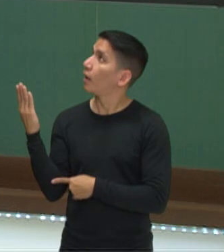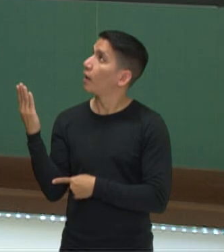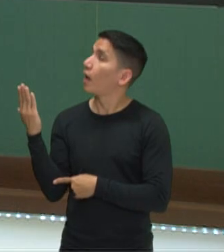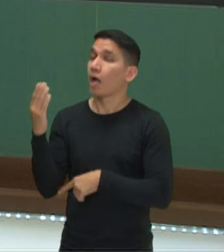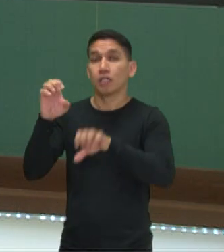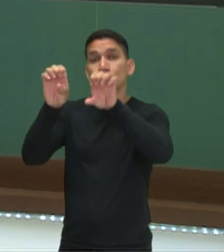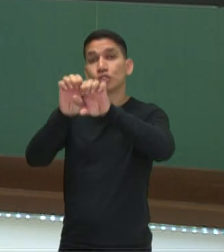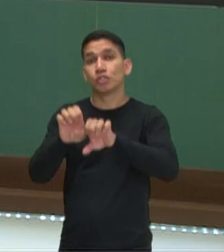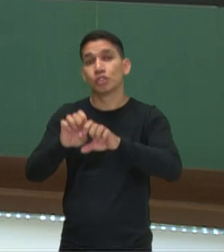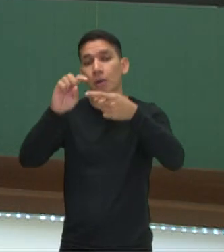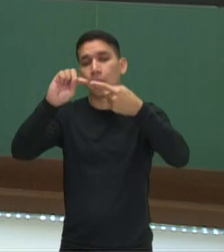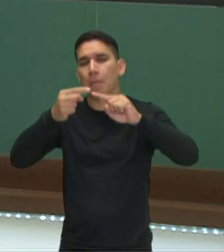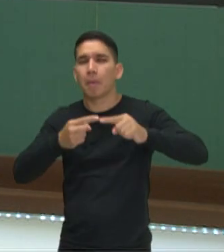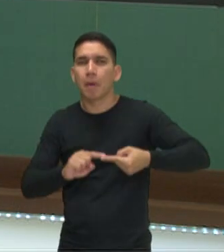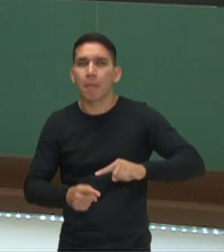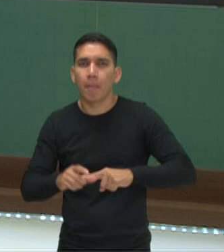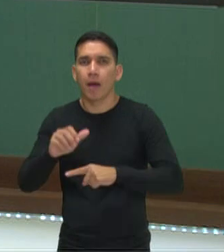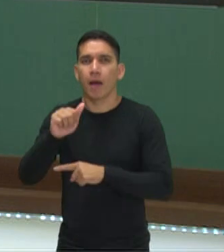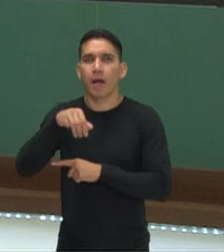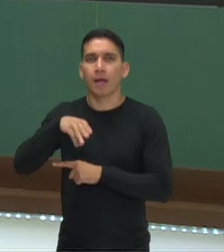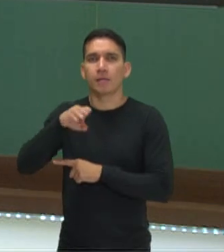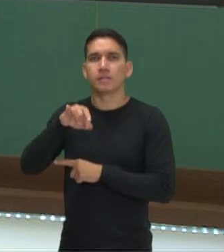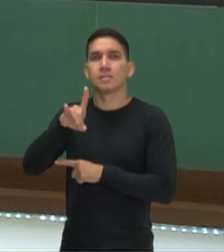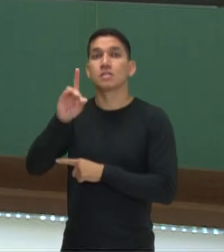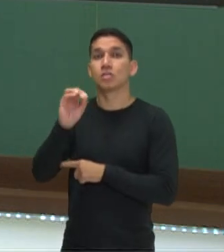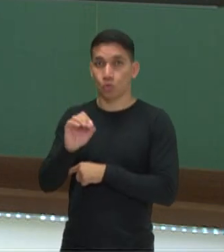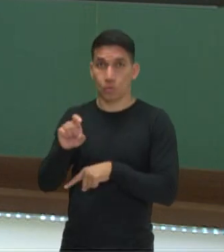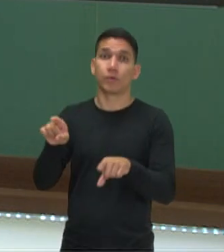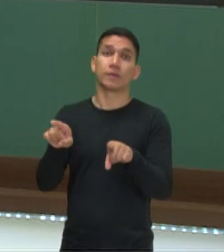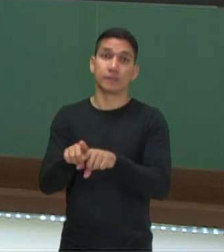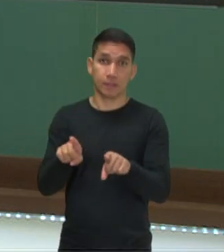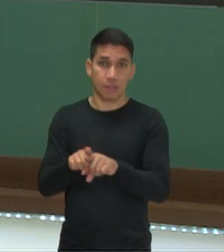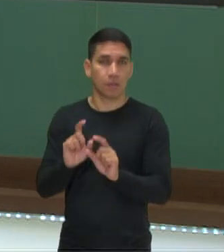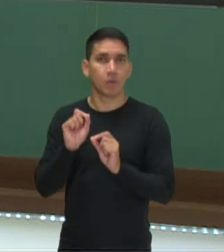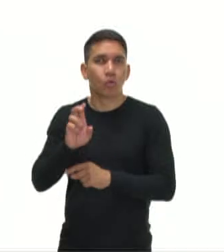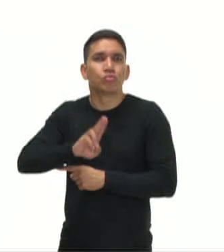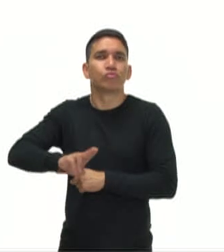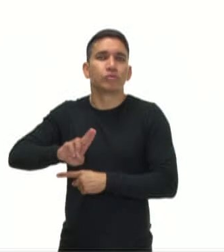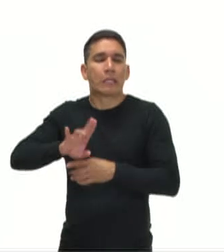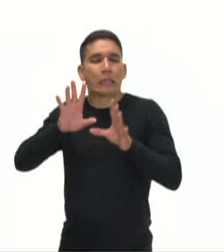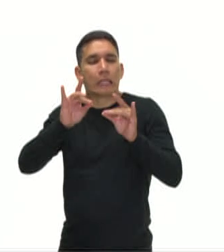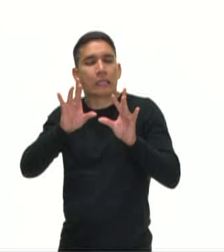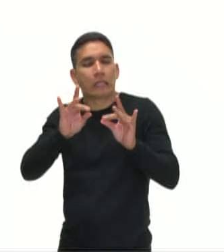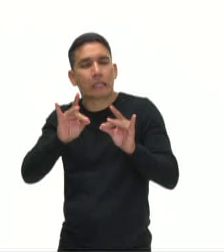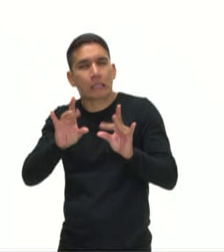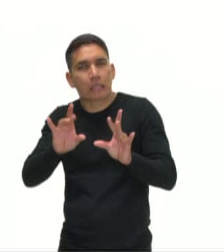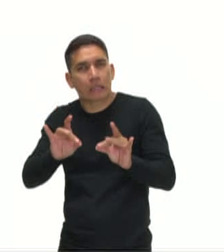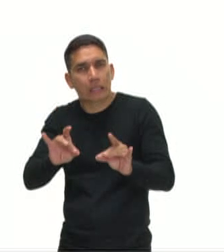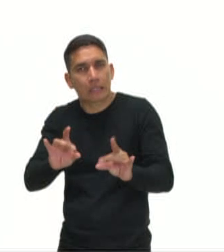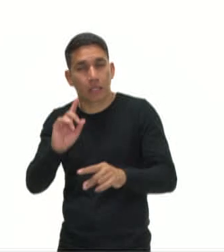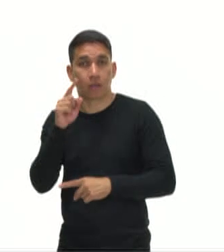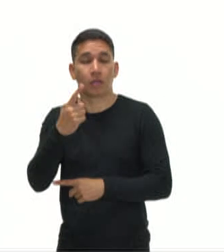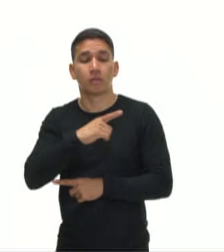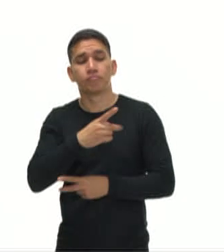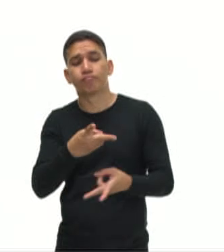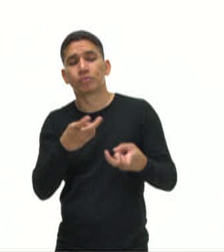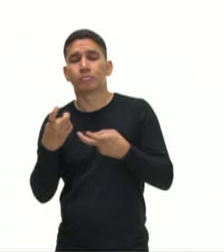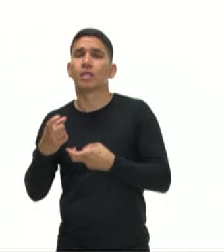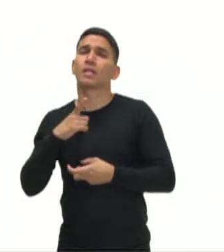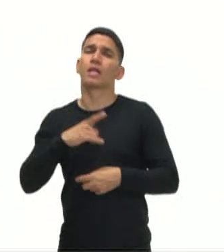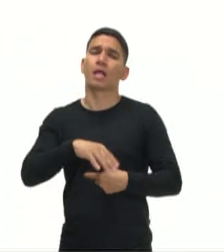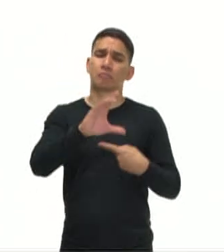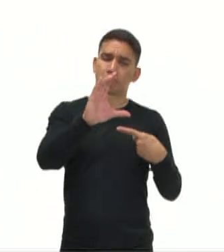a estrutura do amido, uma estrutura também bastante complexa, que nós temos ali